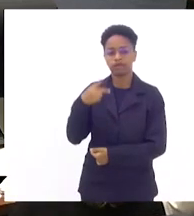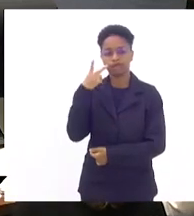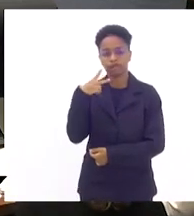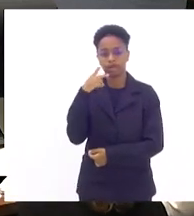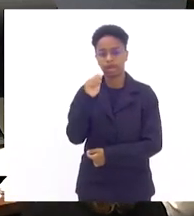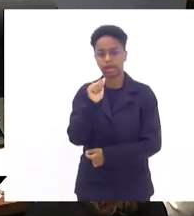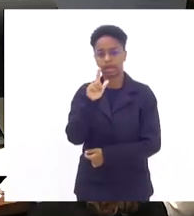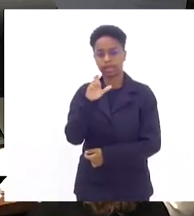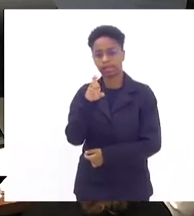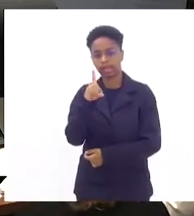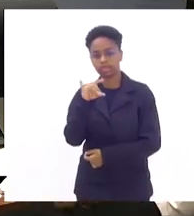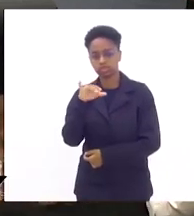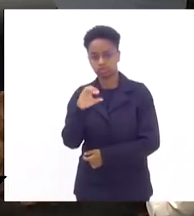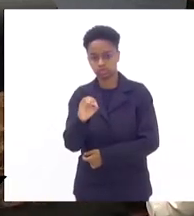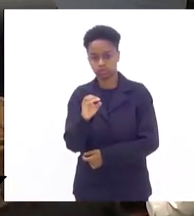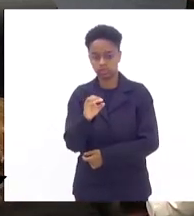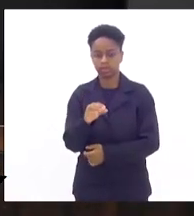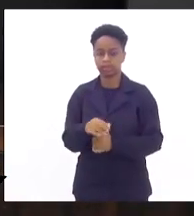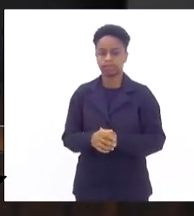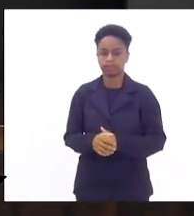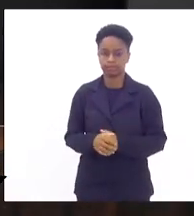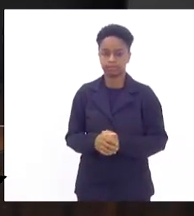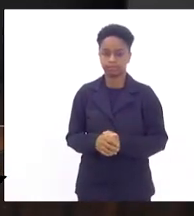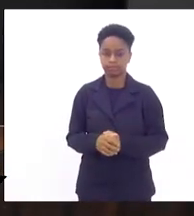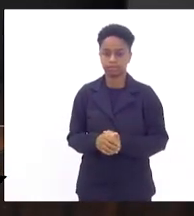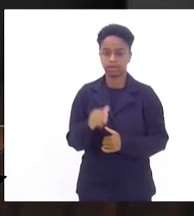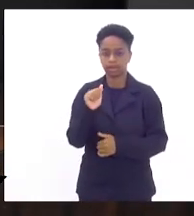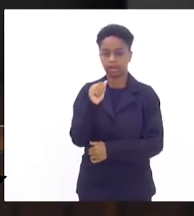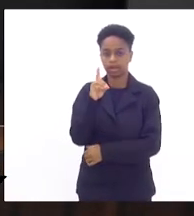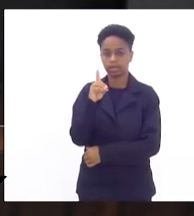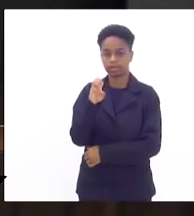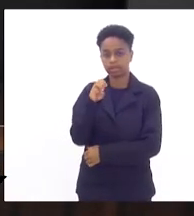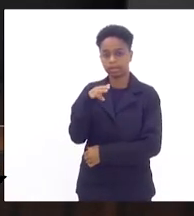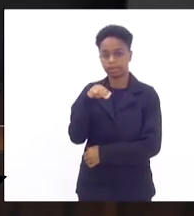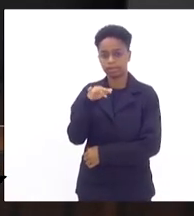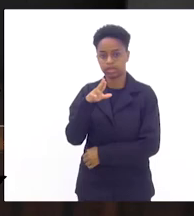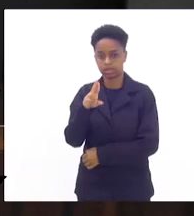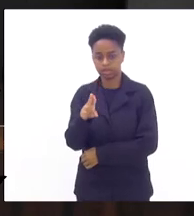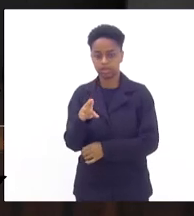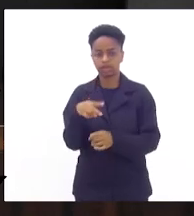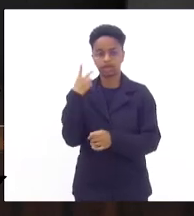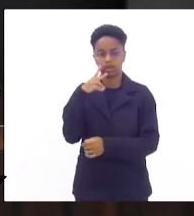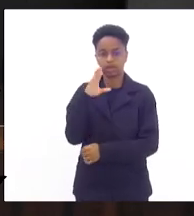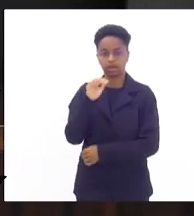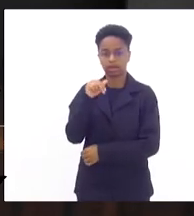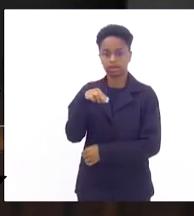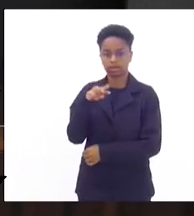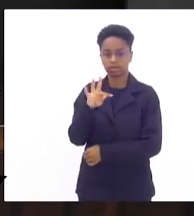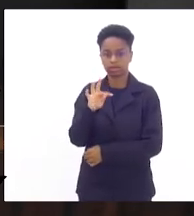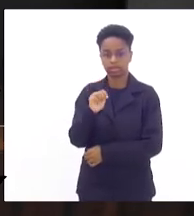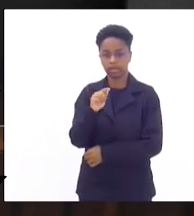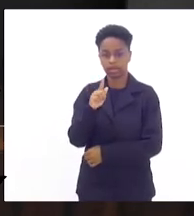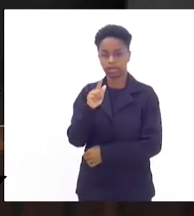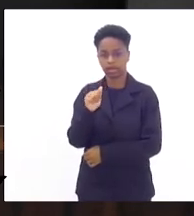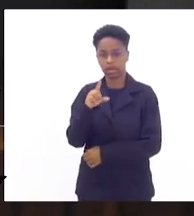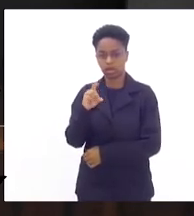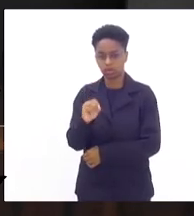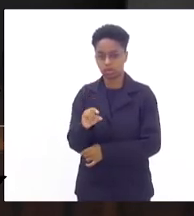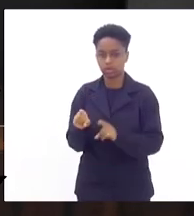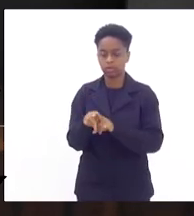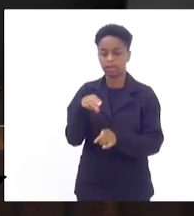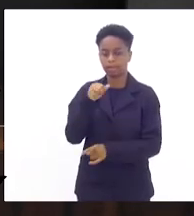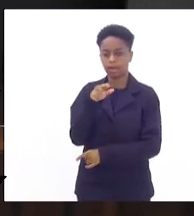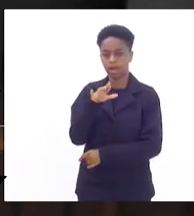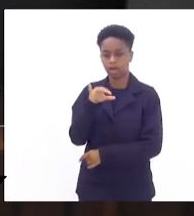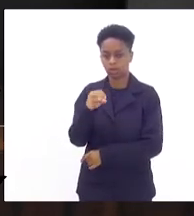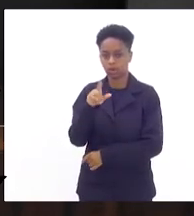Alédio Rezende, Sebastião de Alto, Ademir Roberto Diniz, vereador de Cantagalo, Mário Arthur,